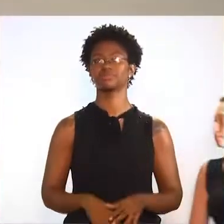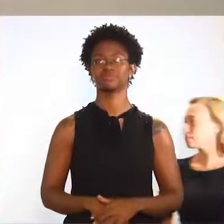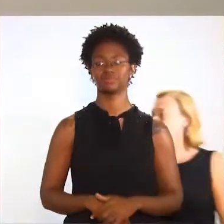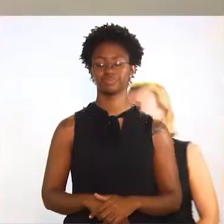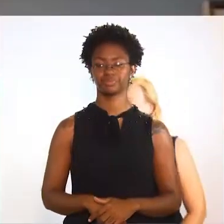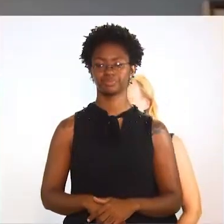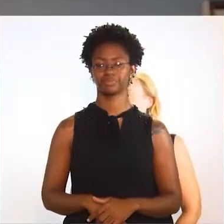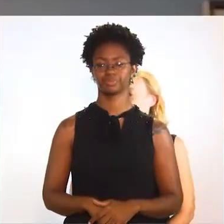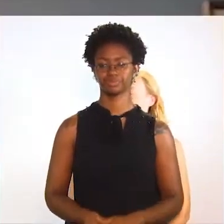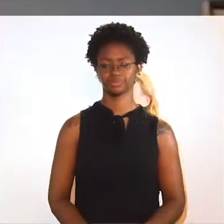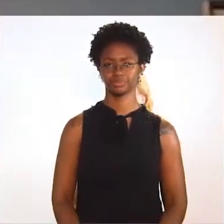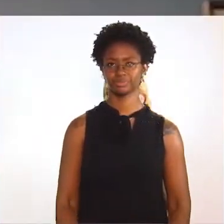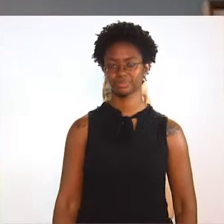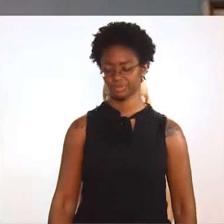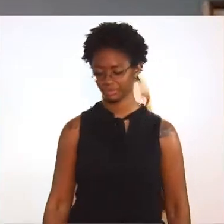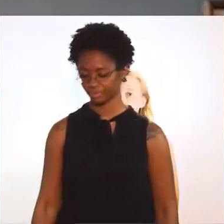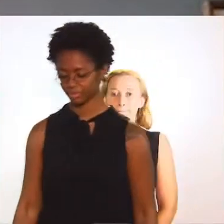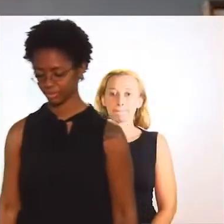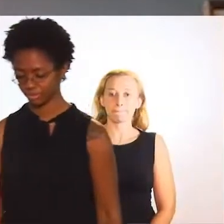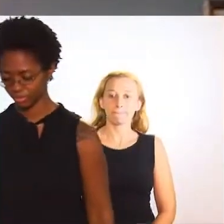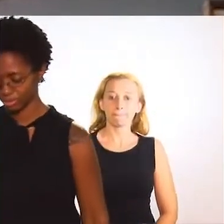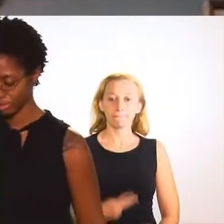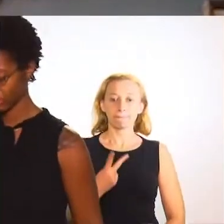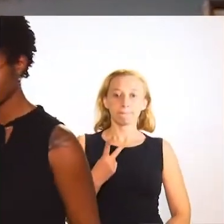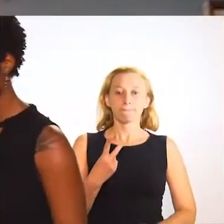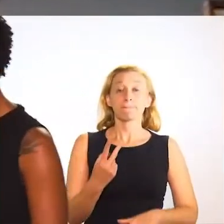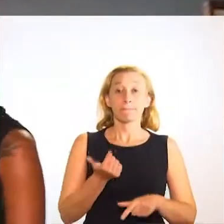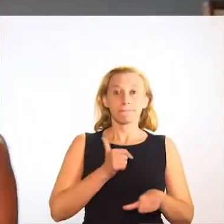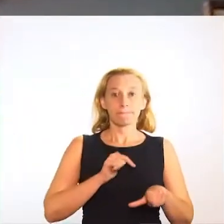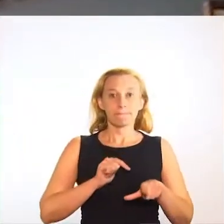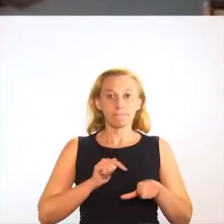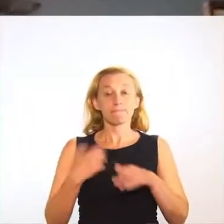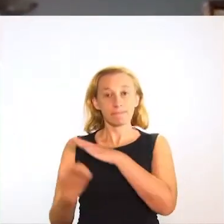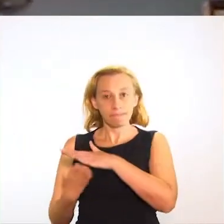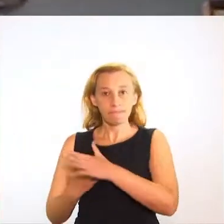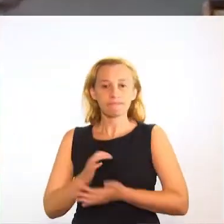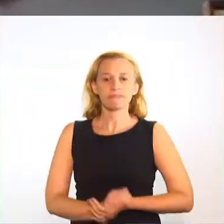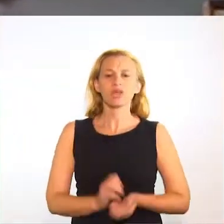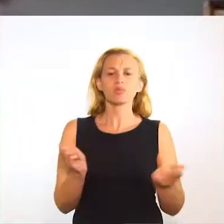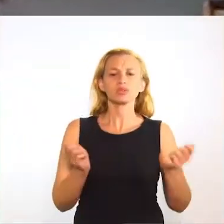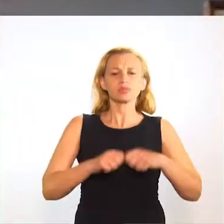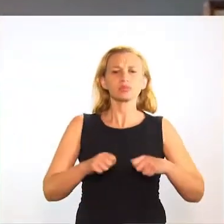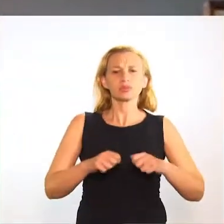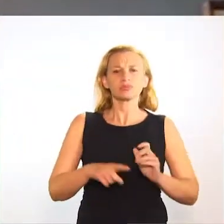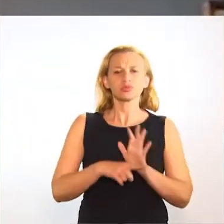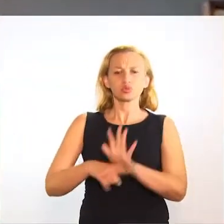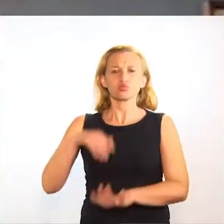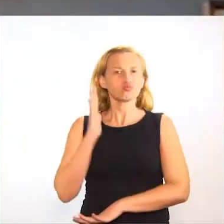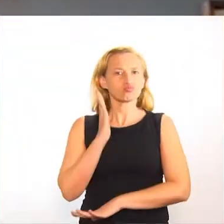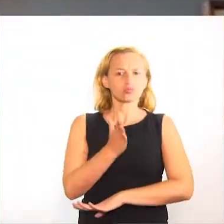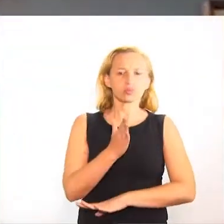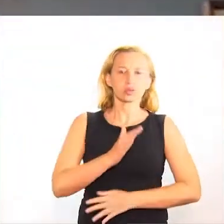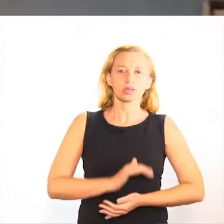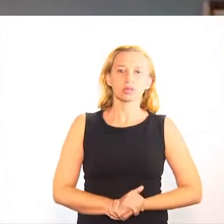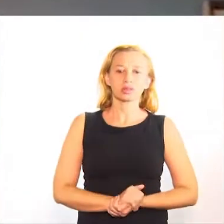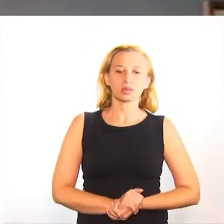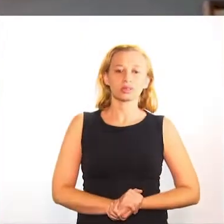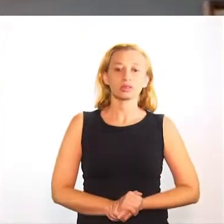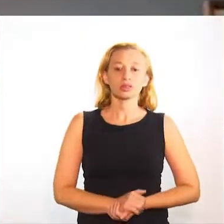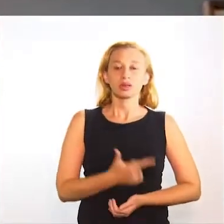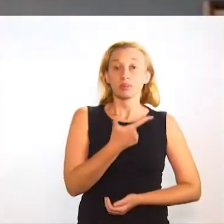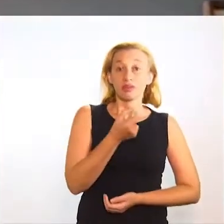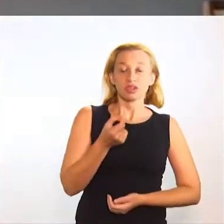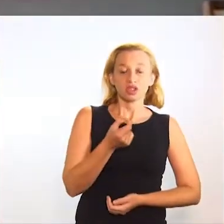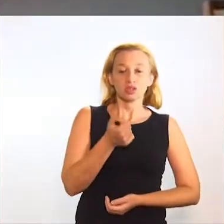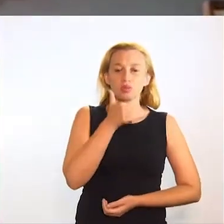E você falou da parceria, né, com 2 empresas para as máscaras. E ali, a possibilidade de atendimento diretamente a